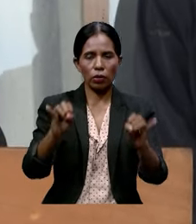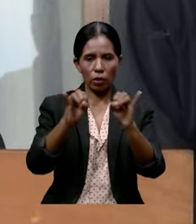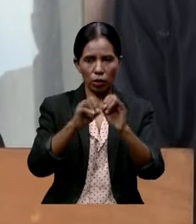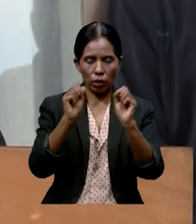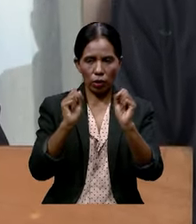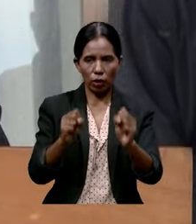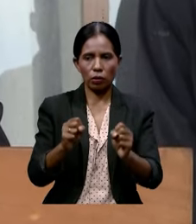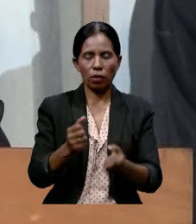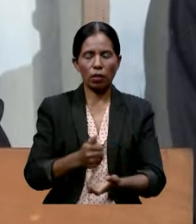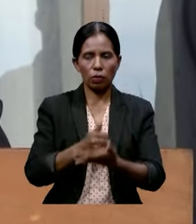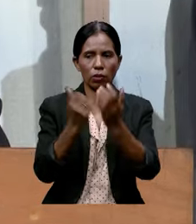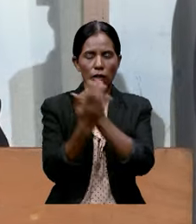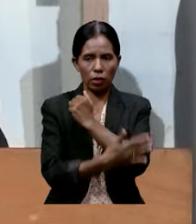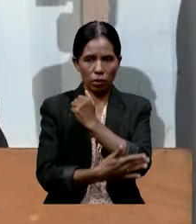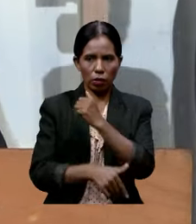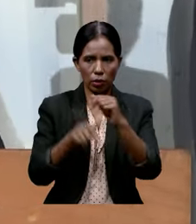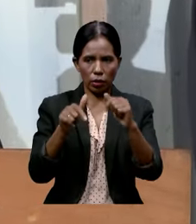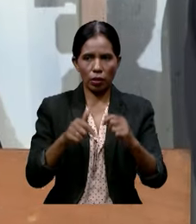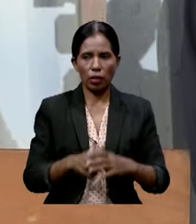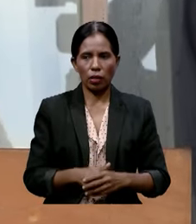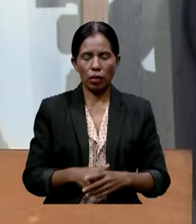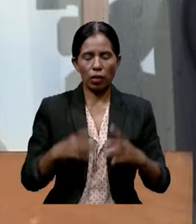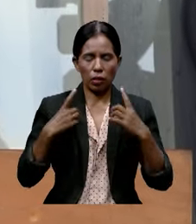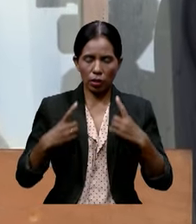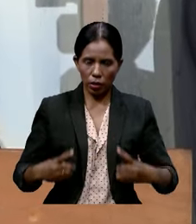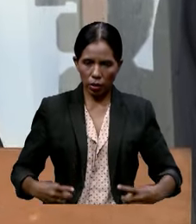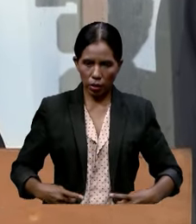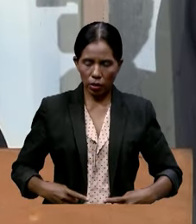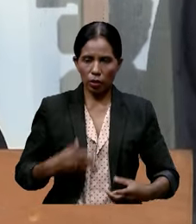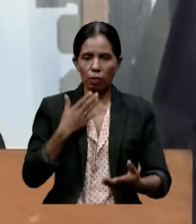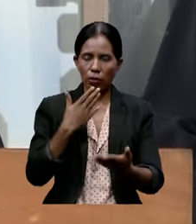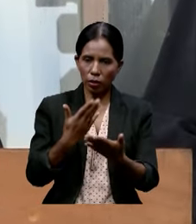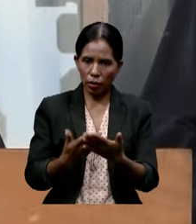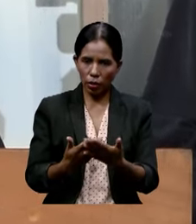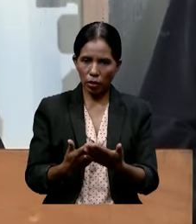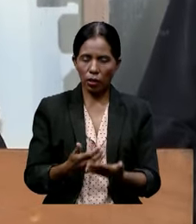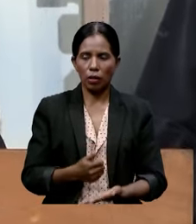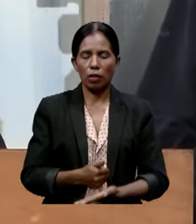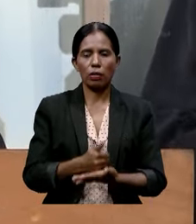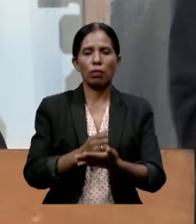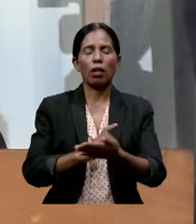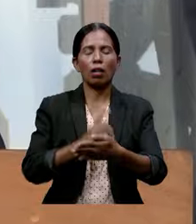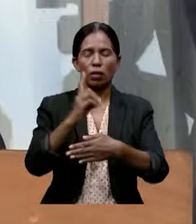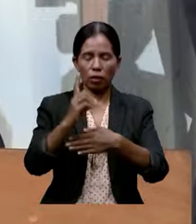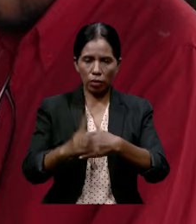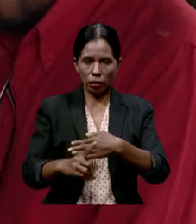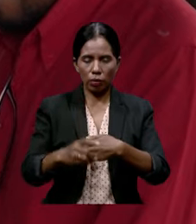a defender right né e dignidade e estabilidade para tu bele desenvolver e ama